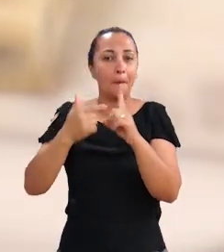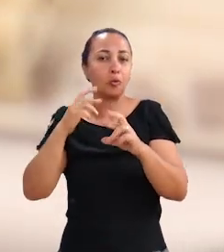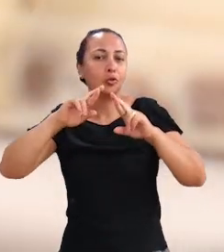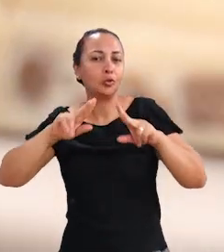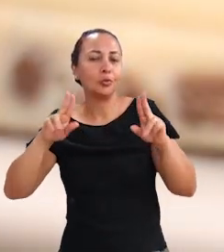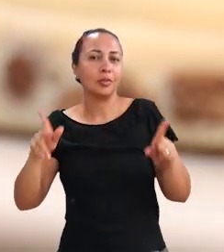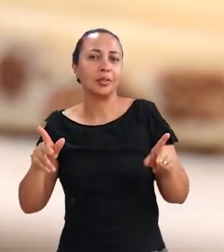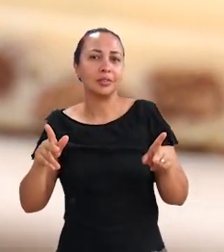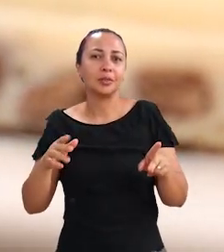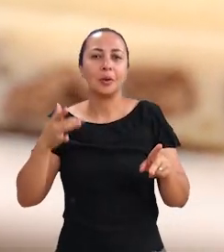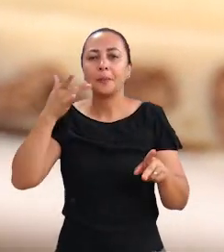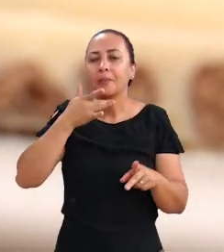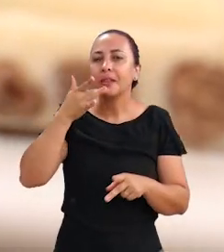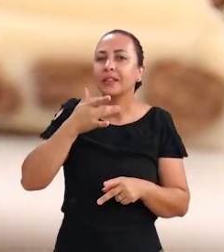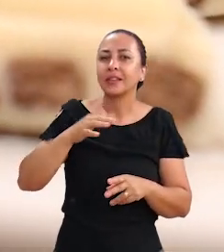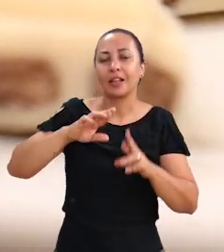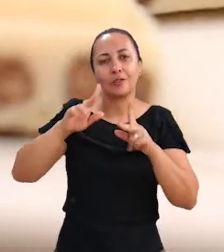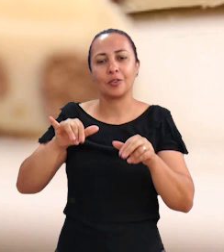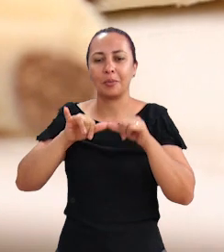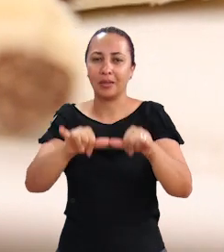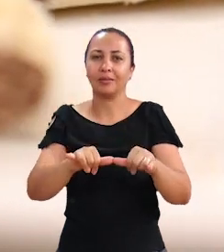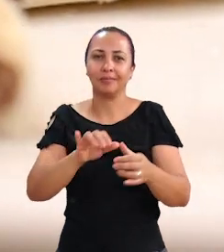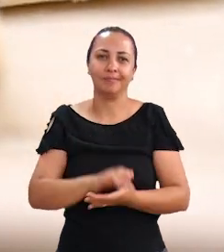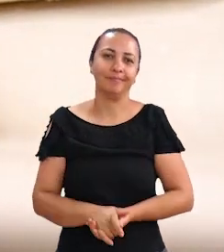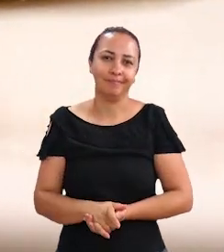oportunidade de um novo produto para o mercado.